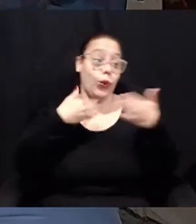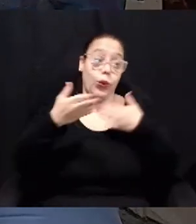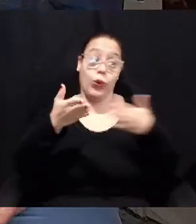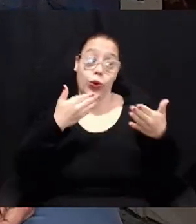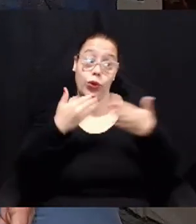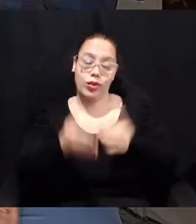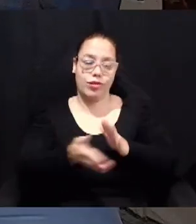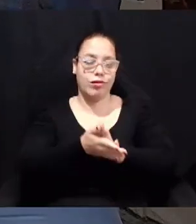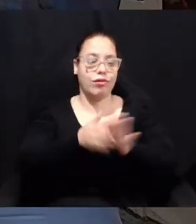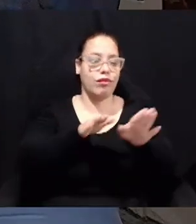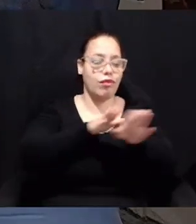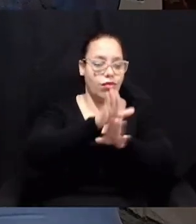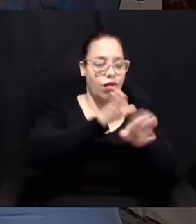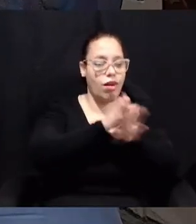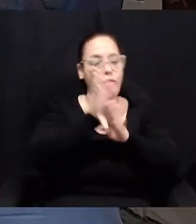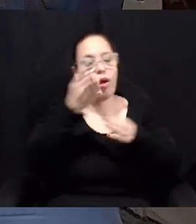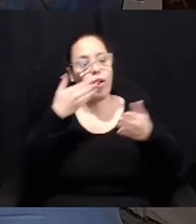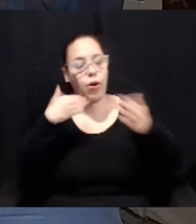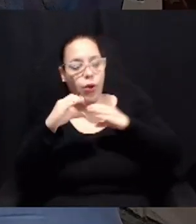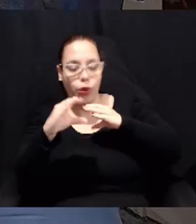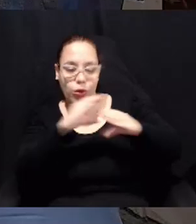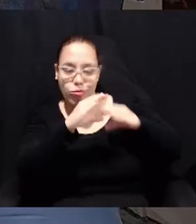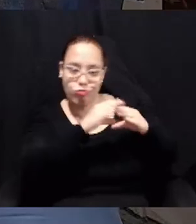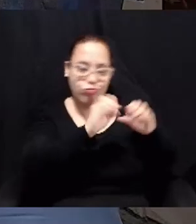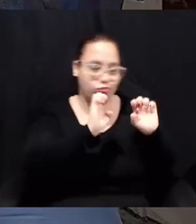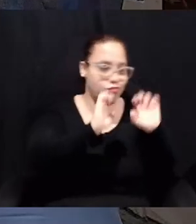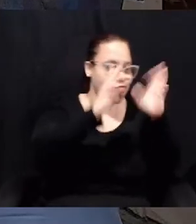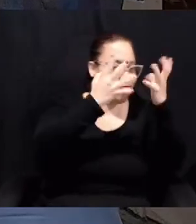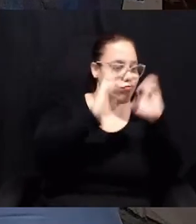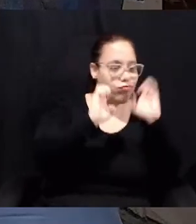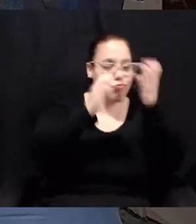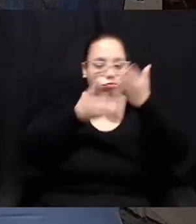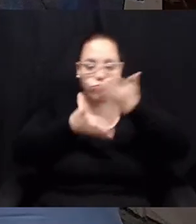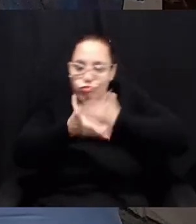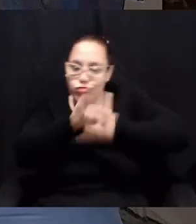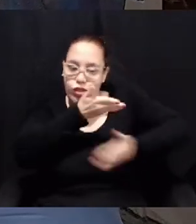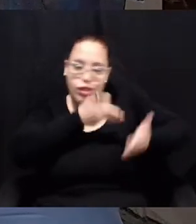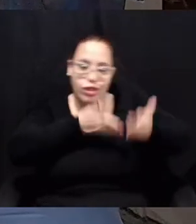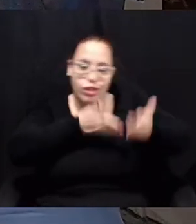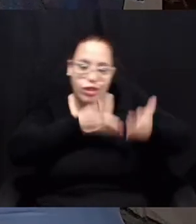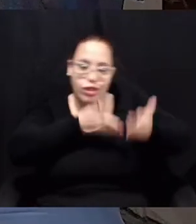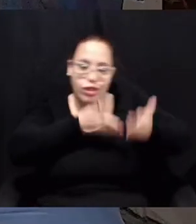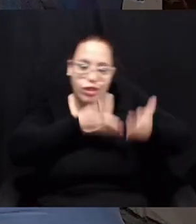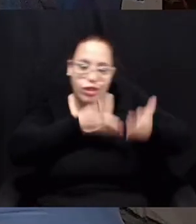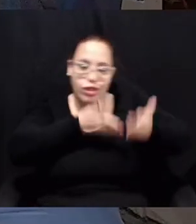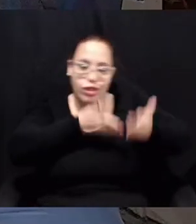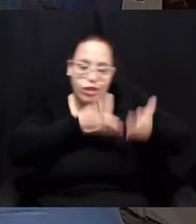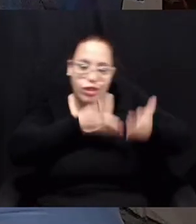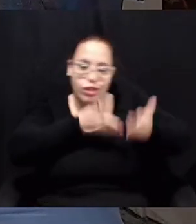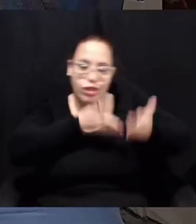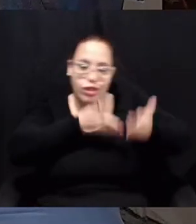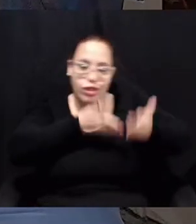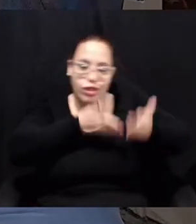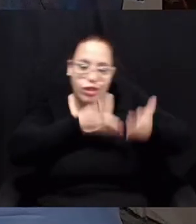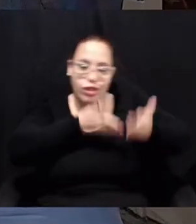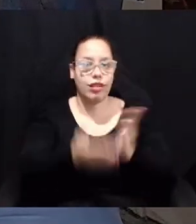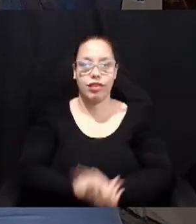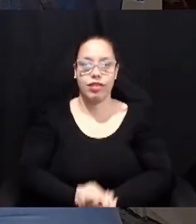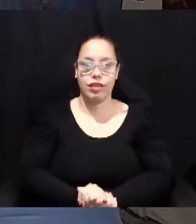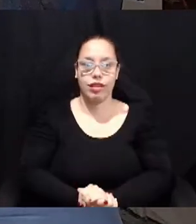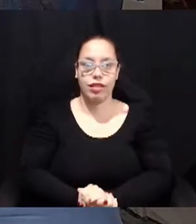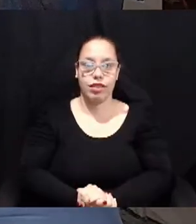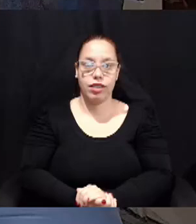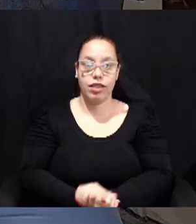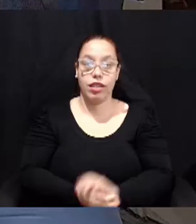para comunicar, para levar para os eventos, trocar ideia sobre tudo que leu, né? Uhum, exatamente. Então dá para falar de tudo